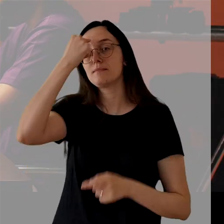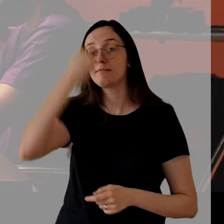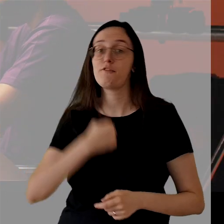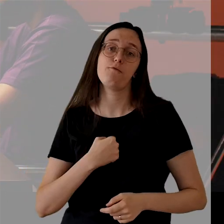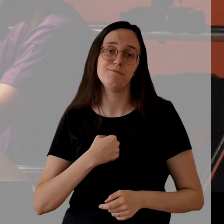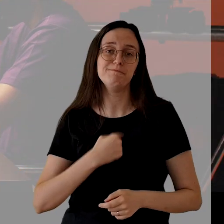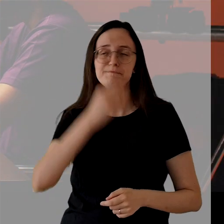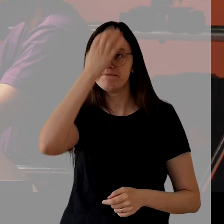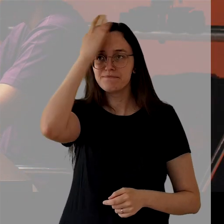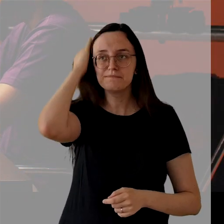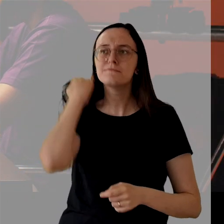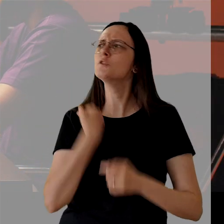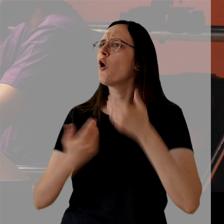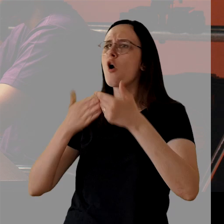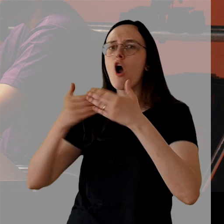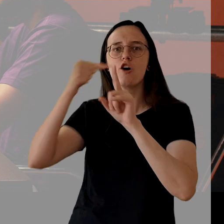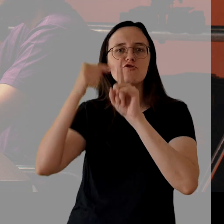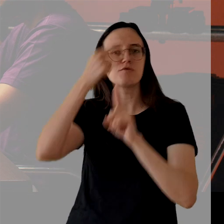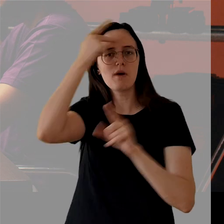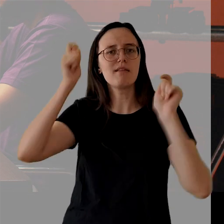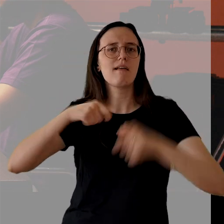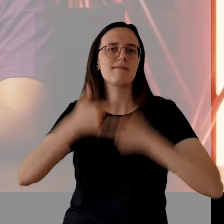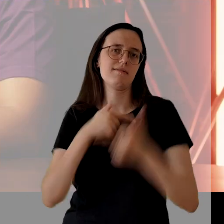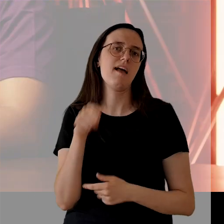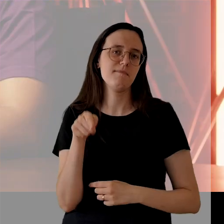para qualquer tipo de pessoa trabalhar, né?